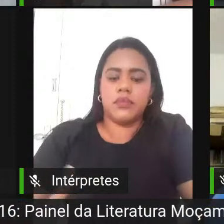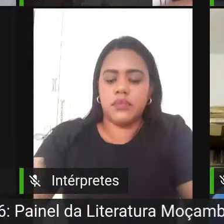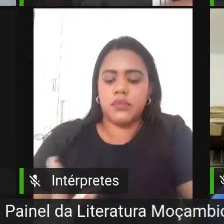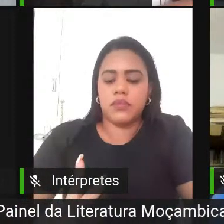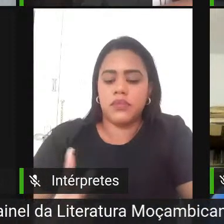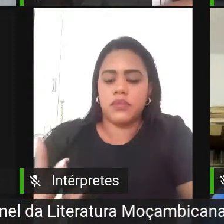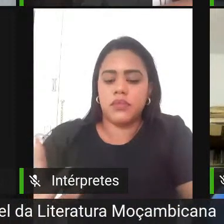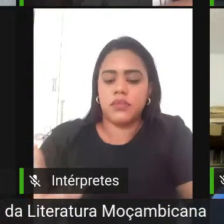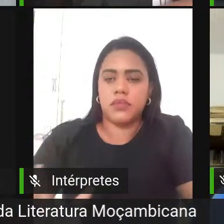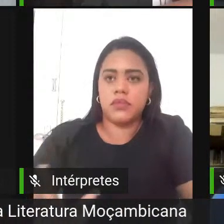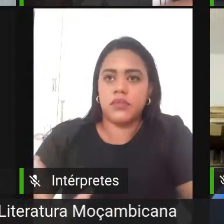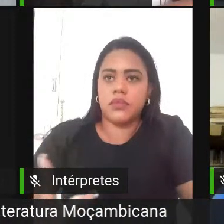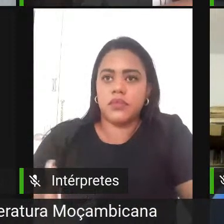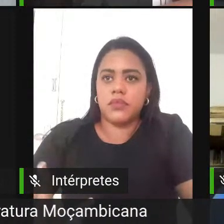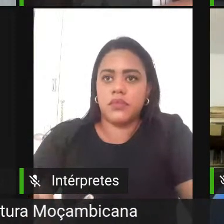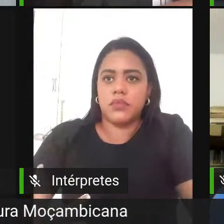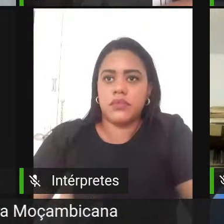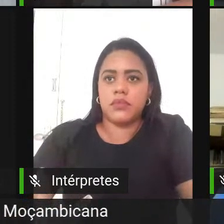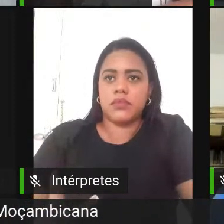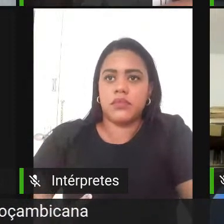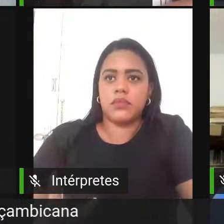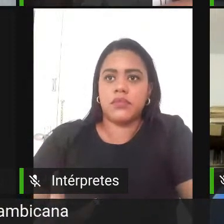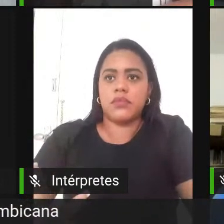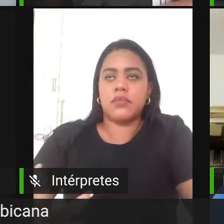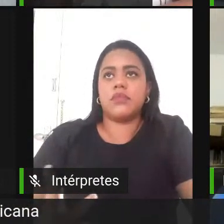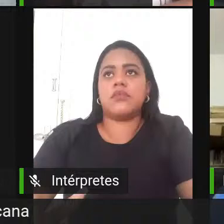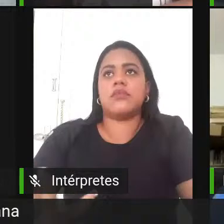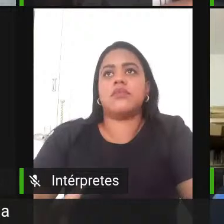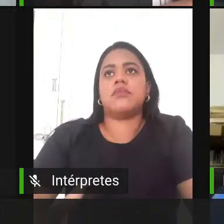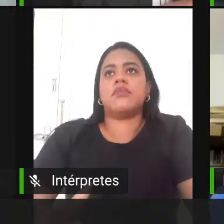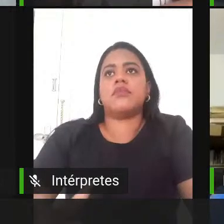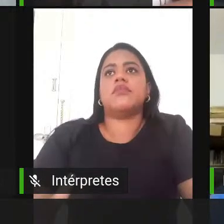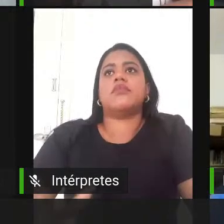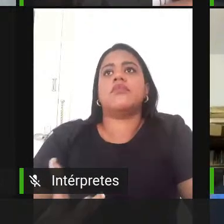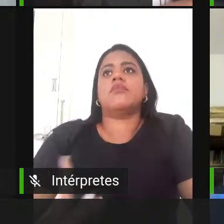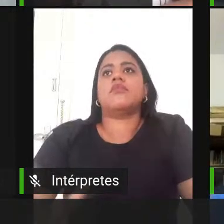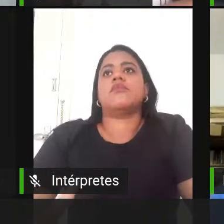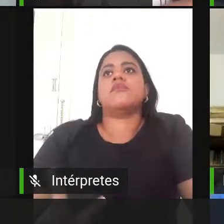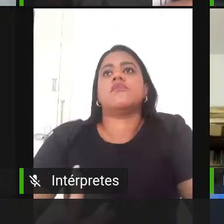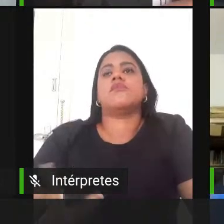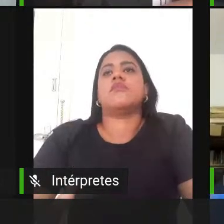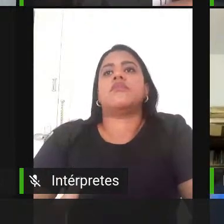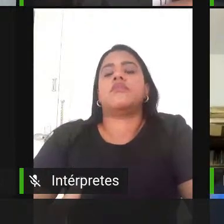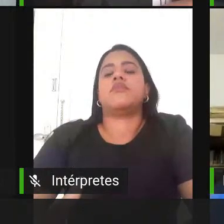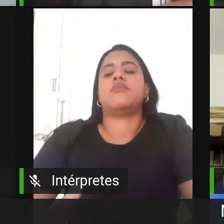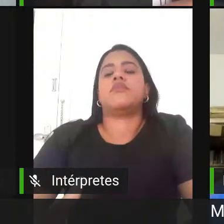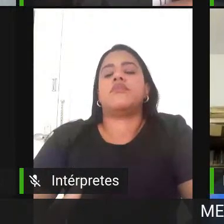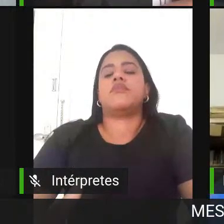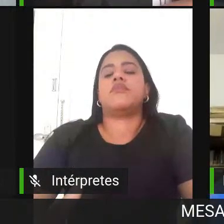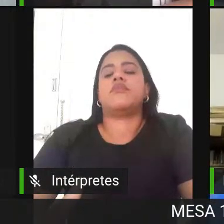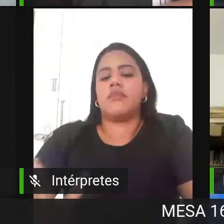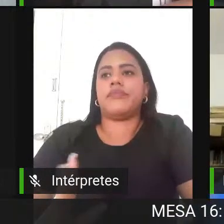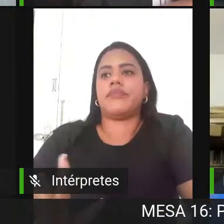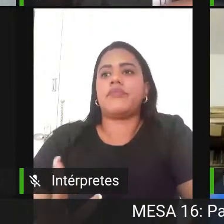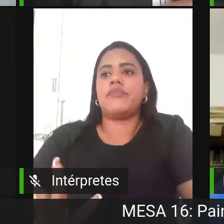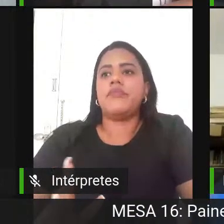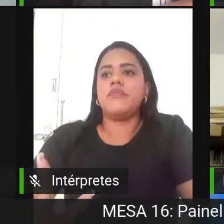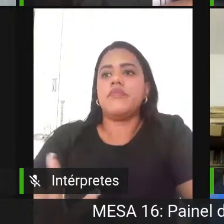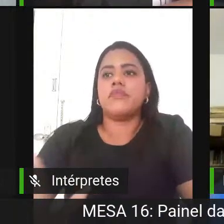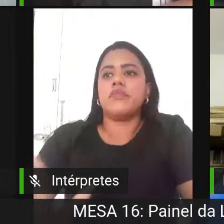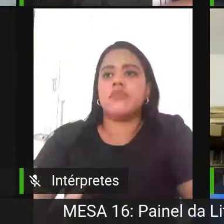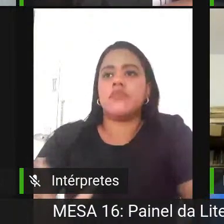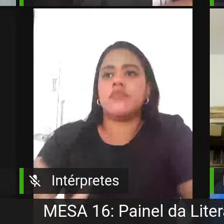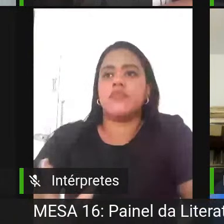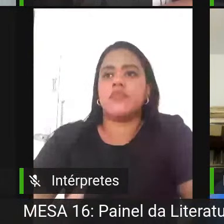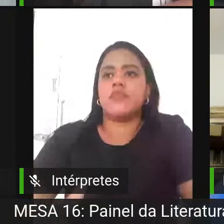acionei o mute, não sei se este é Adelino, já estou que dá a ouvindo. voz. José, Eu já estou ouvindo também.